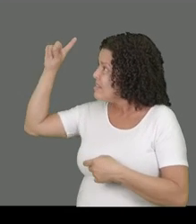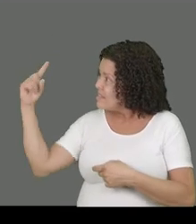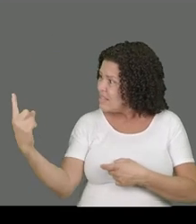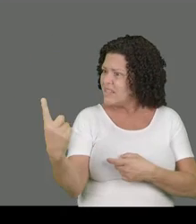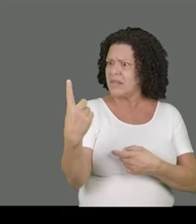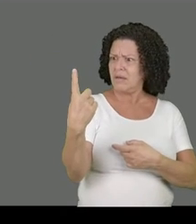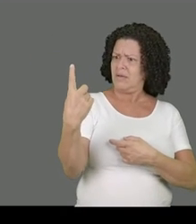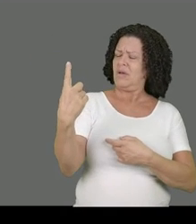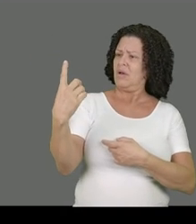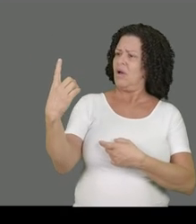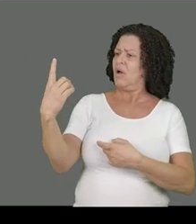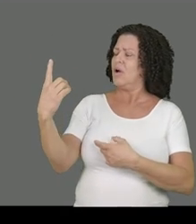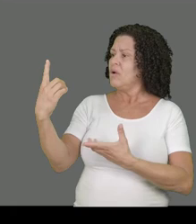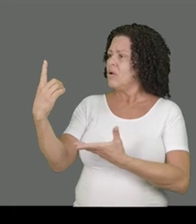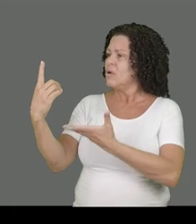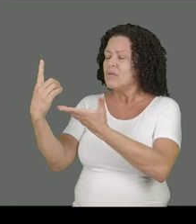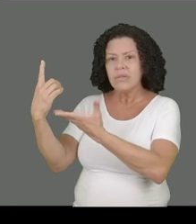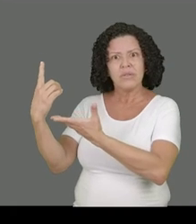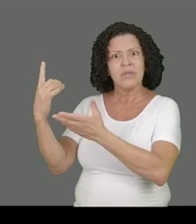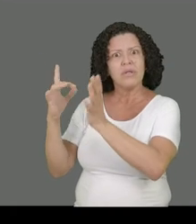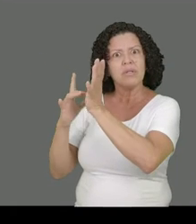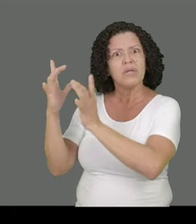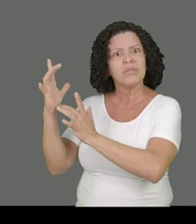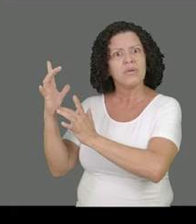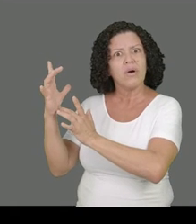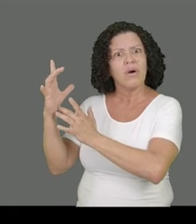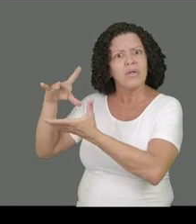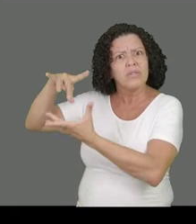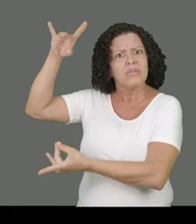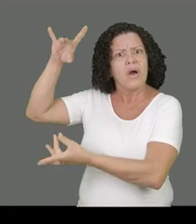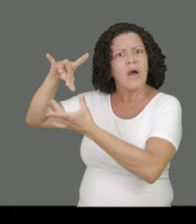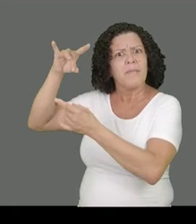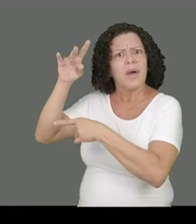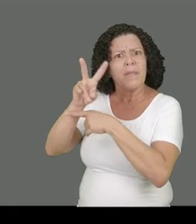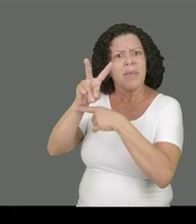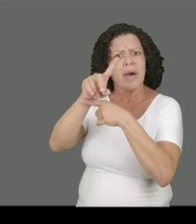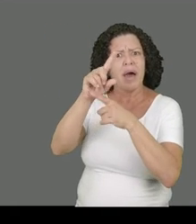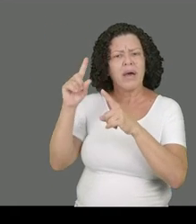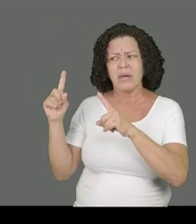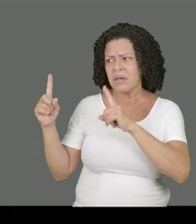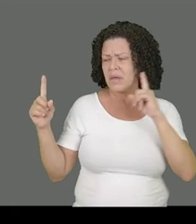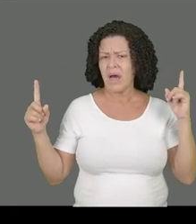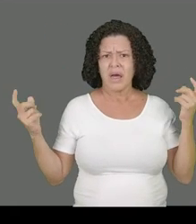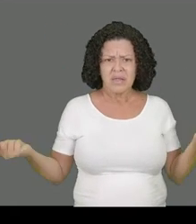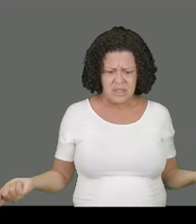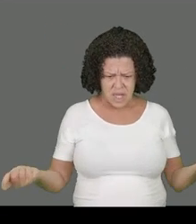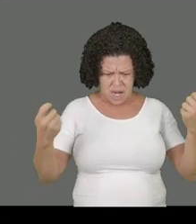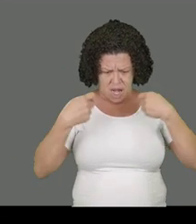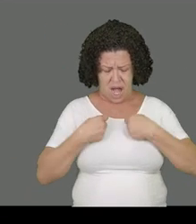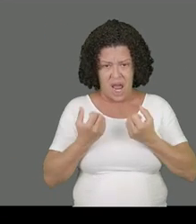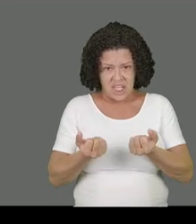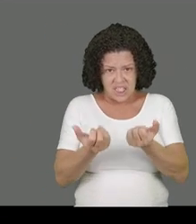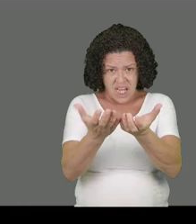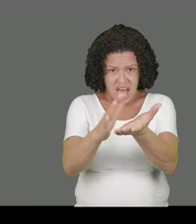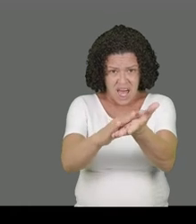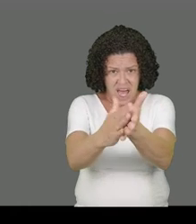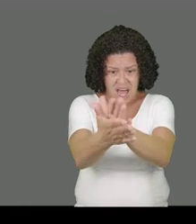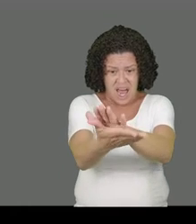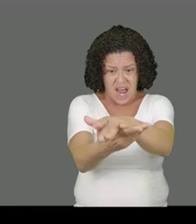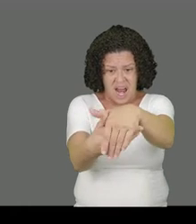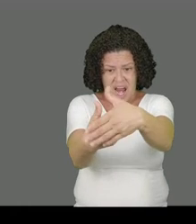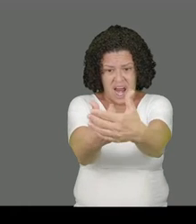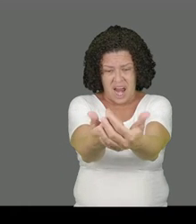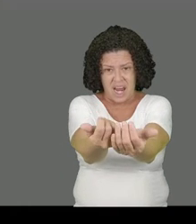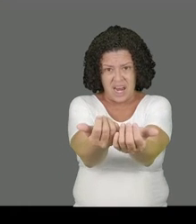vir se materializar na nossa frente. Deus, Jesus, os espíritos protetores nos entregando na